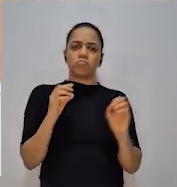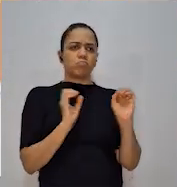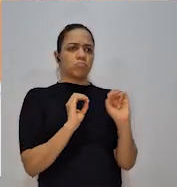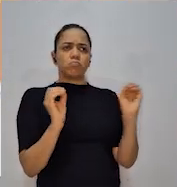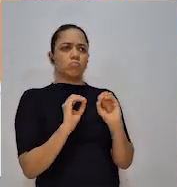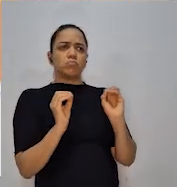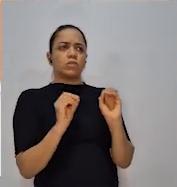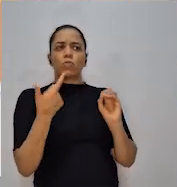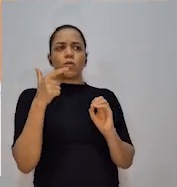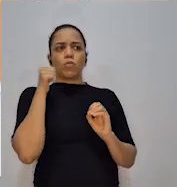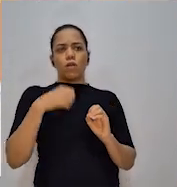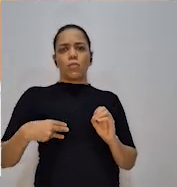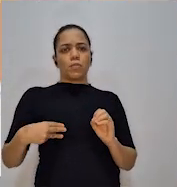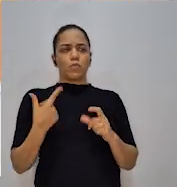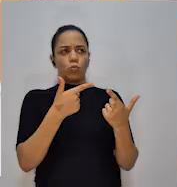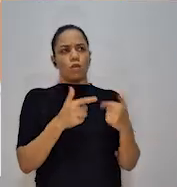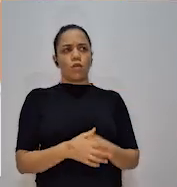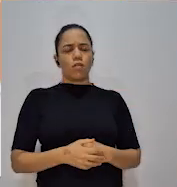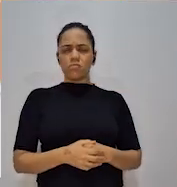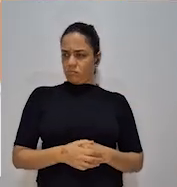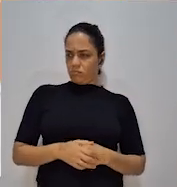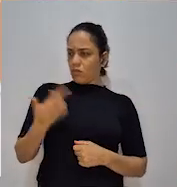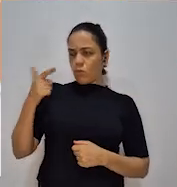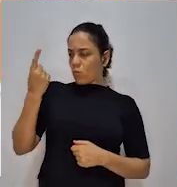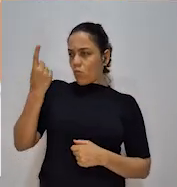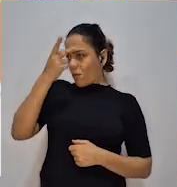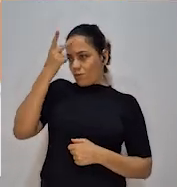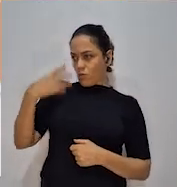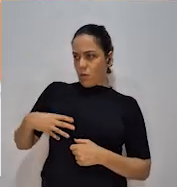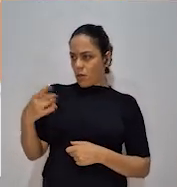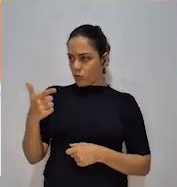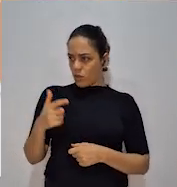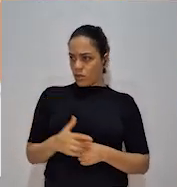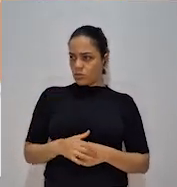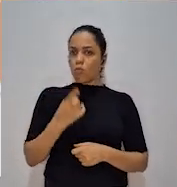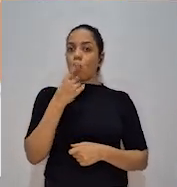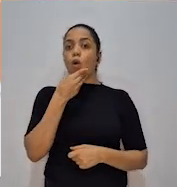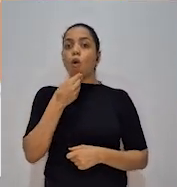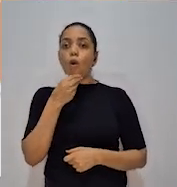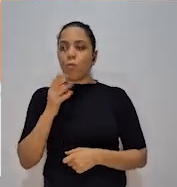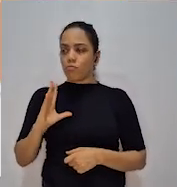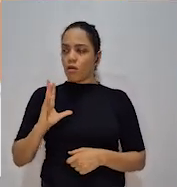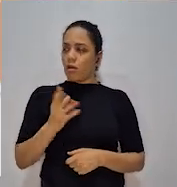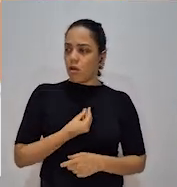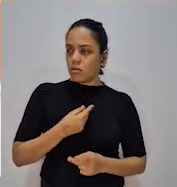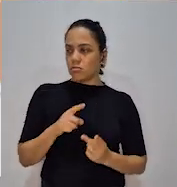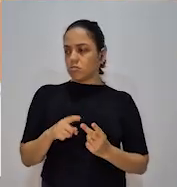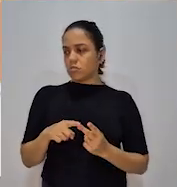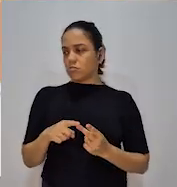Simone. Eu falei, não tem ninguém que amamenta aqui, né? Nem um homem trans, nem uma mulher